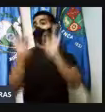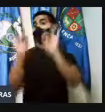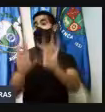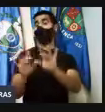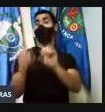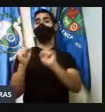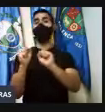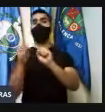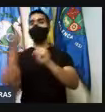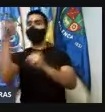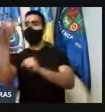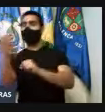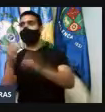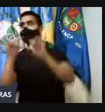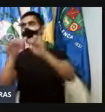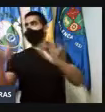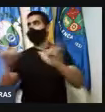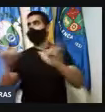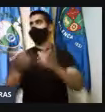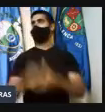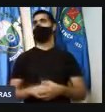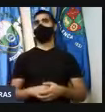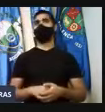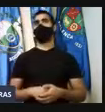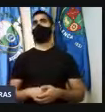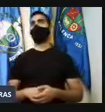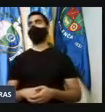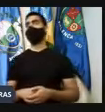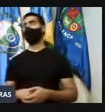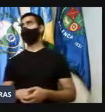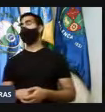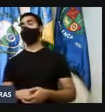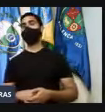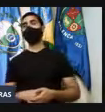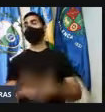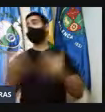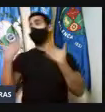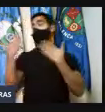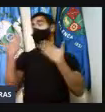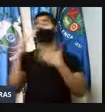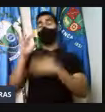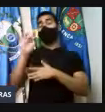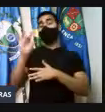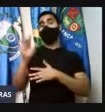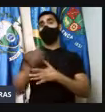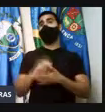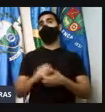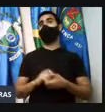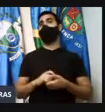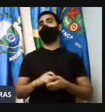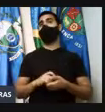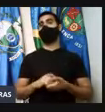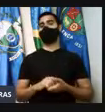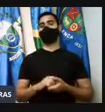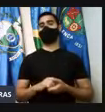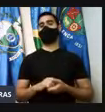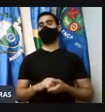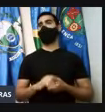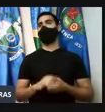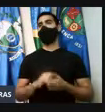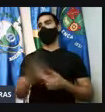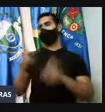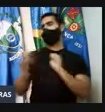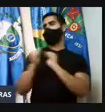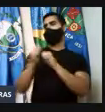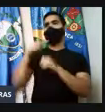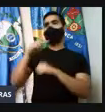esse esclarecimento. Obrigado, presidente. Era só para ir consignar as palavras do vereador